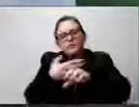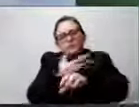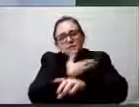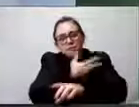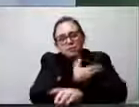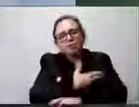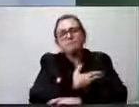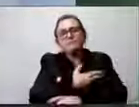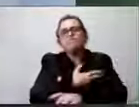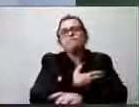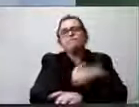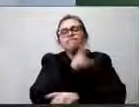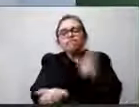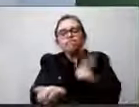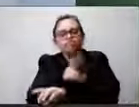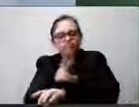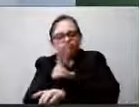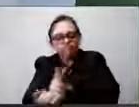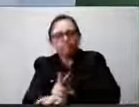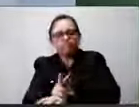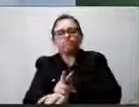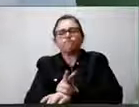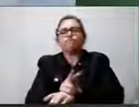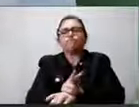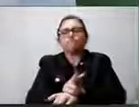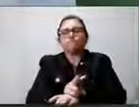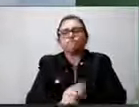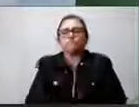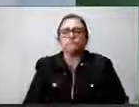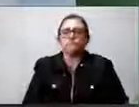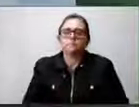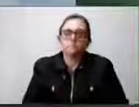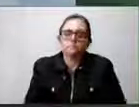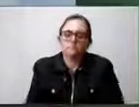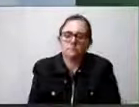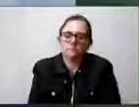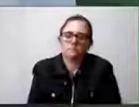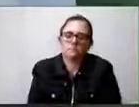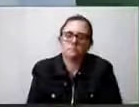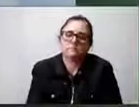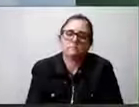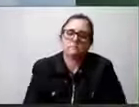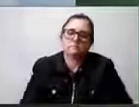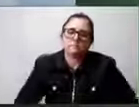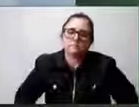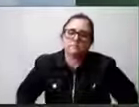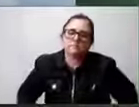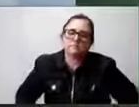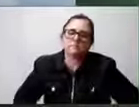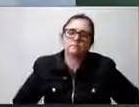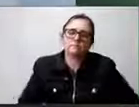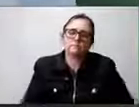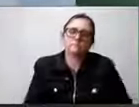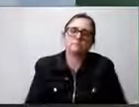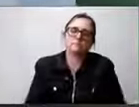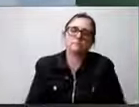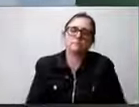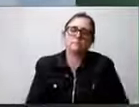evitar sempre que possível, né, quando houver outras possibilidades, tá? Acho que é isso que eu poderia estar respondendo para você hoje. Obrigada